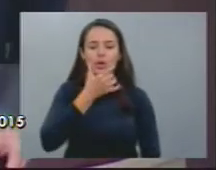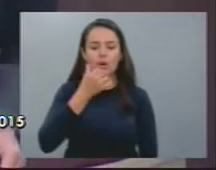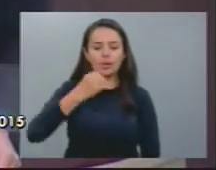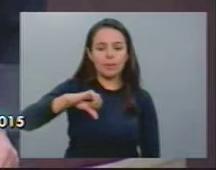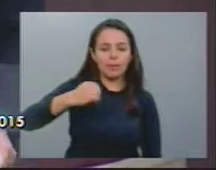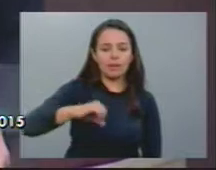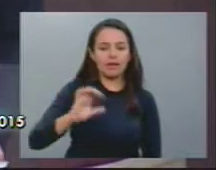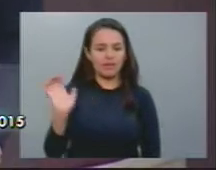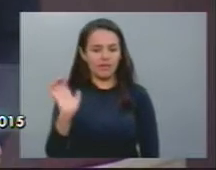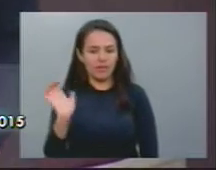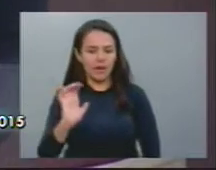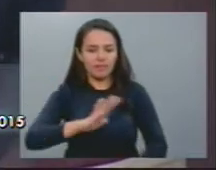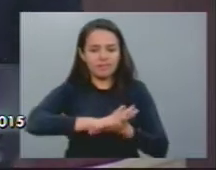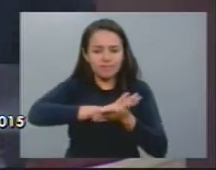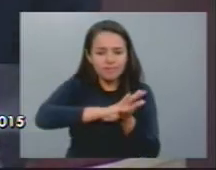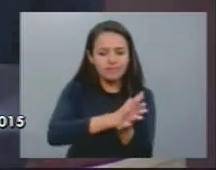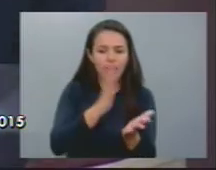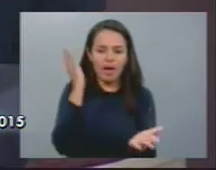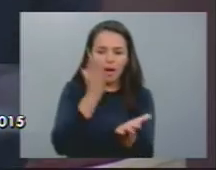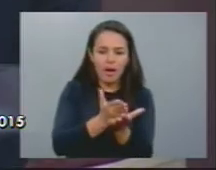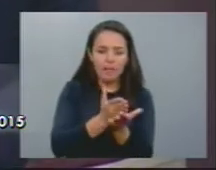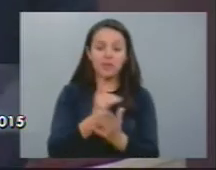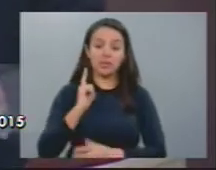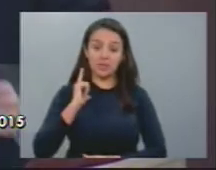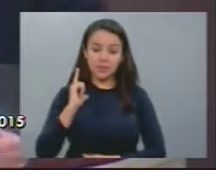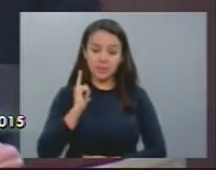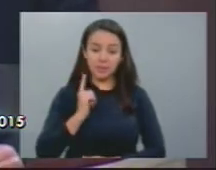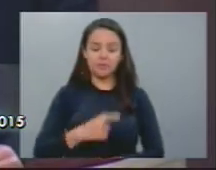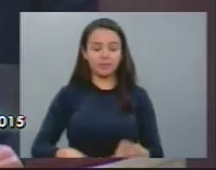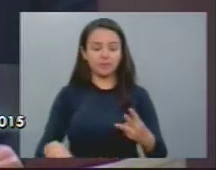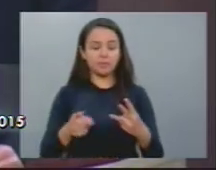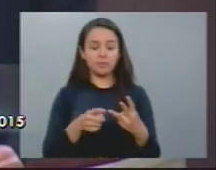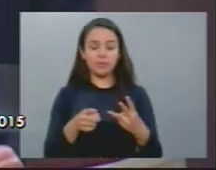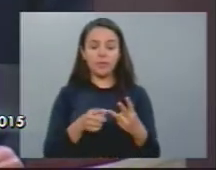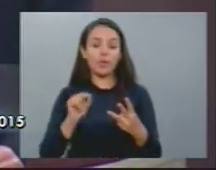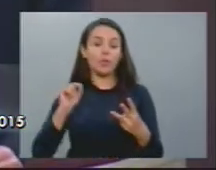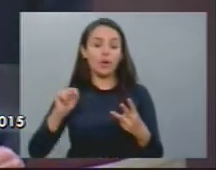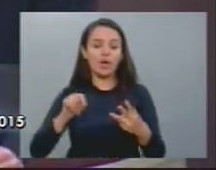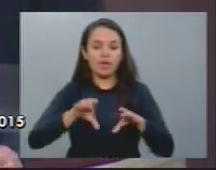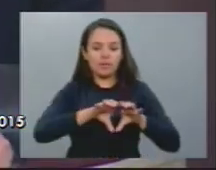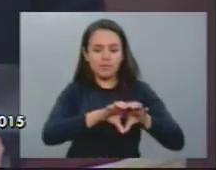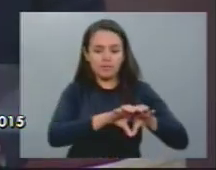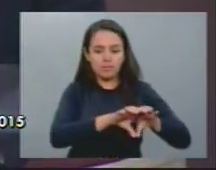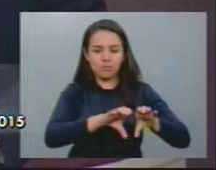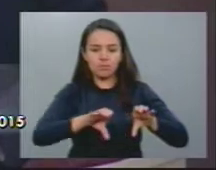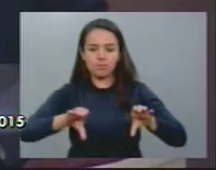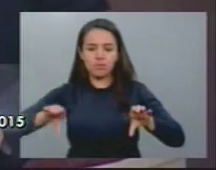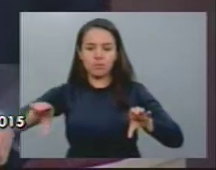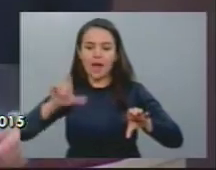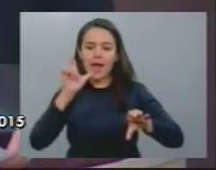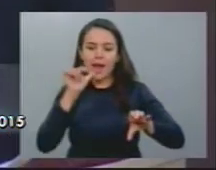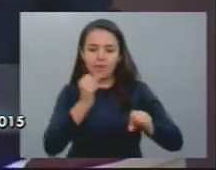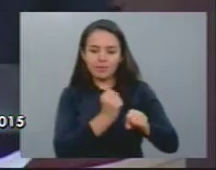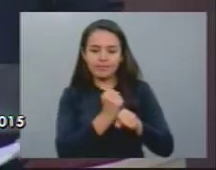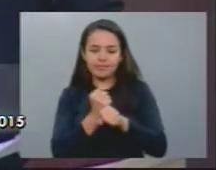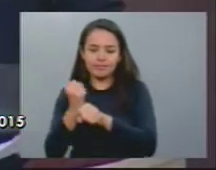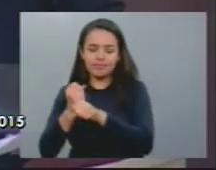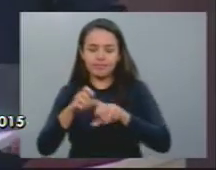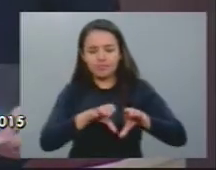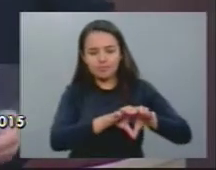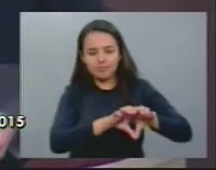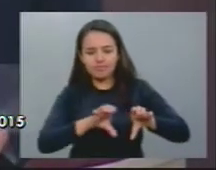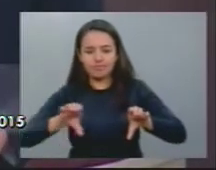Fizemos emendas para a construção de adutora, isso negociado com o Ceará Agroecológico, com o Movimento Ceará Agroecológico.